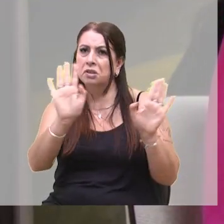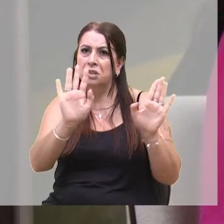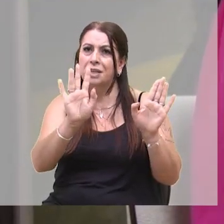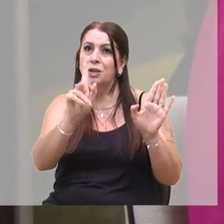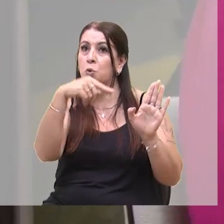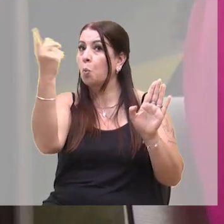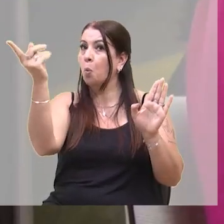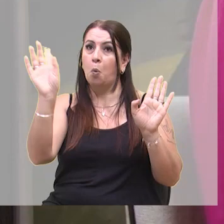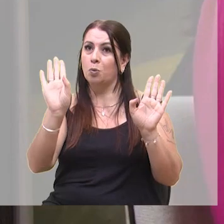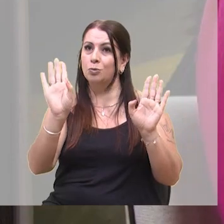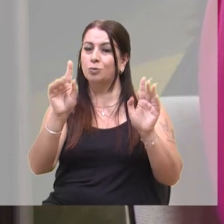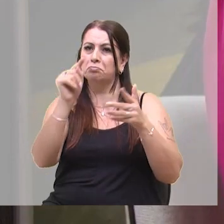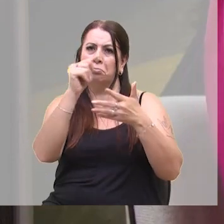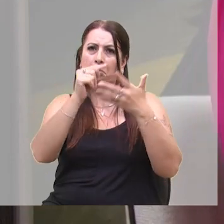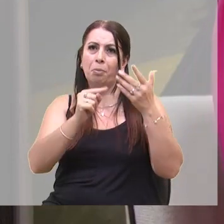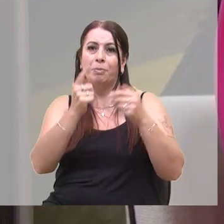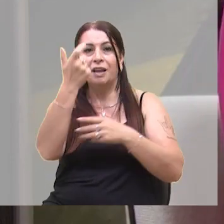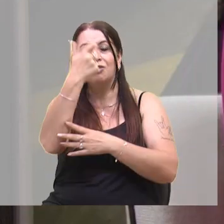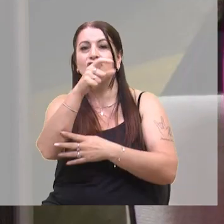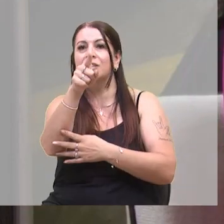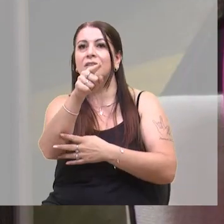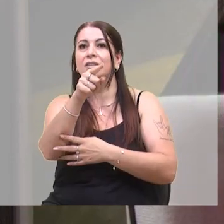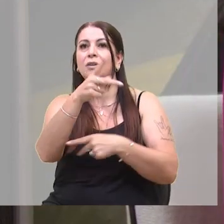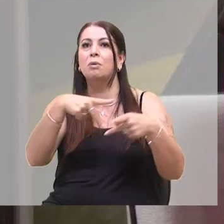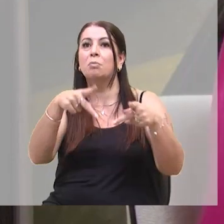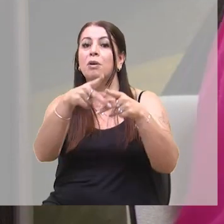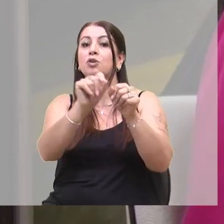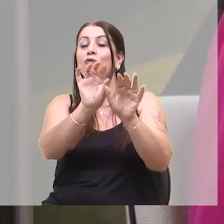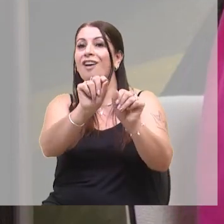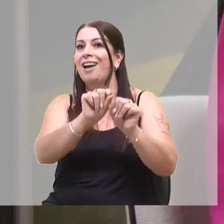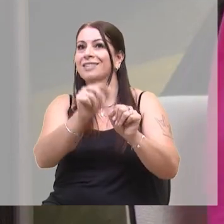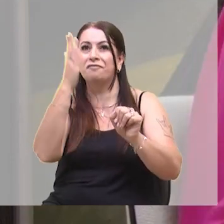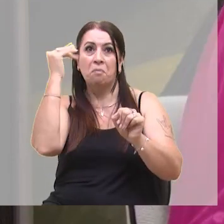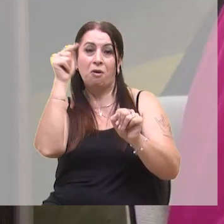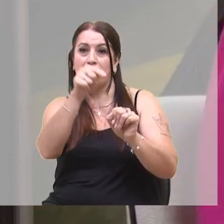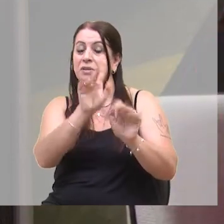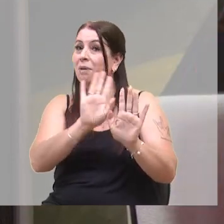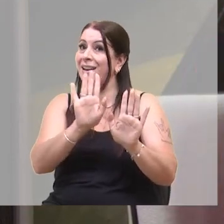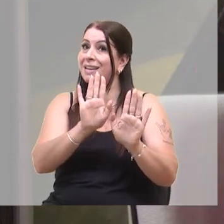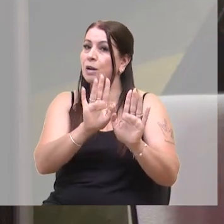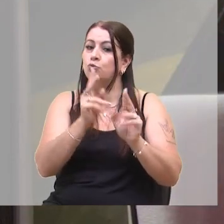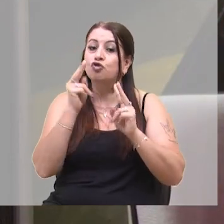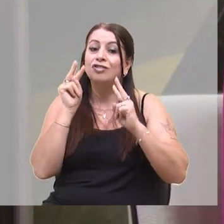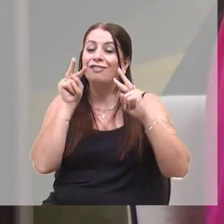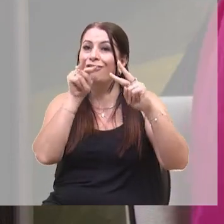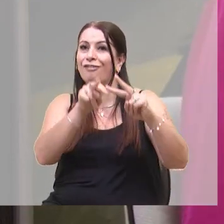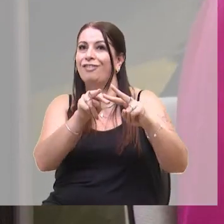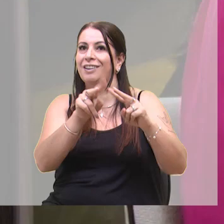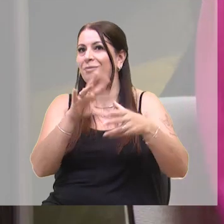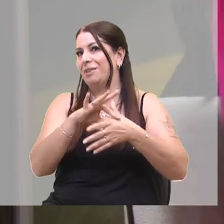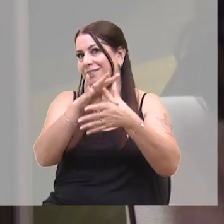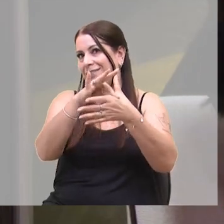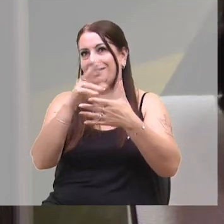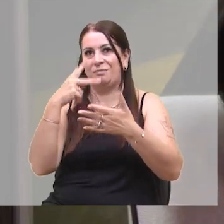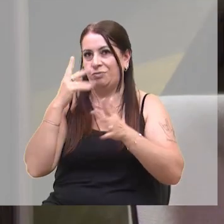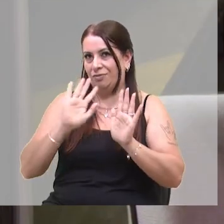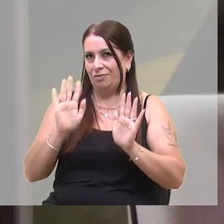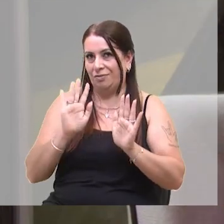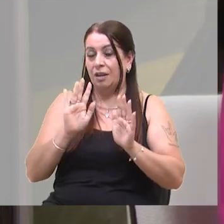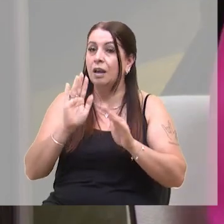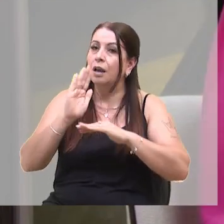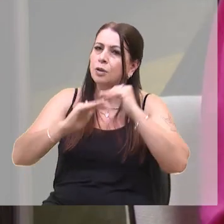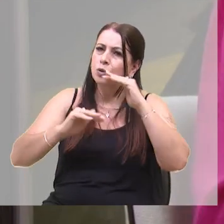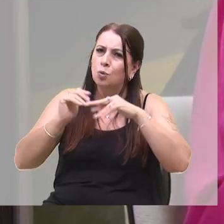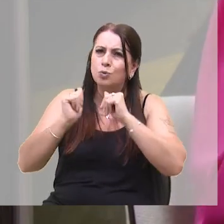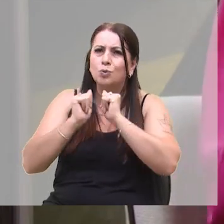política, né? Porque a popularidade, às vezes, não tem nenhuma ligação com a política. A popularidade pode ser em outros vários sentidos. Alguém pode te achar muito popular no que tu